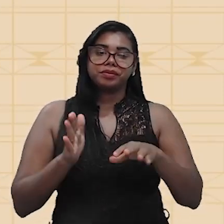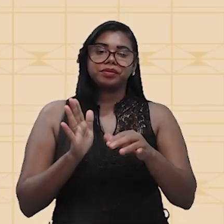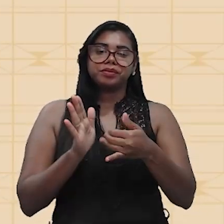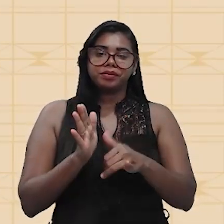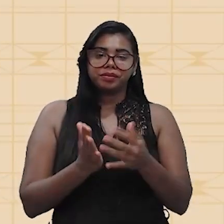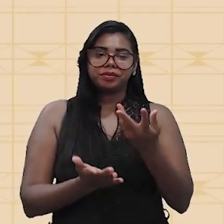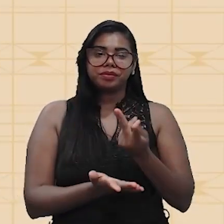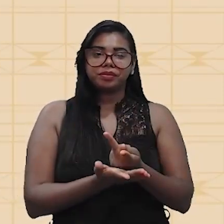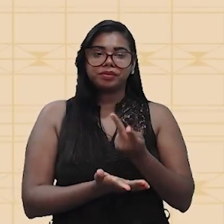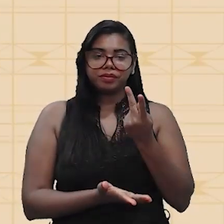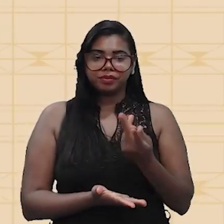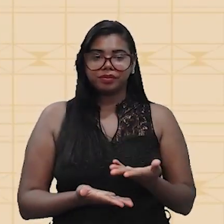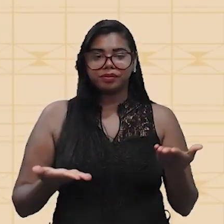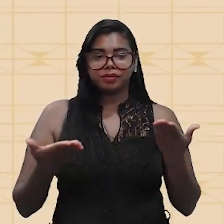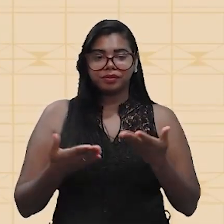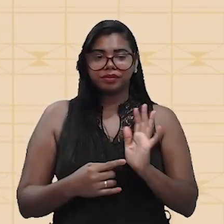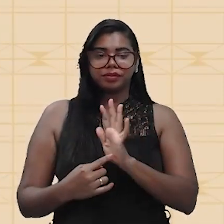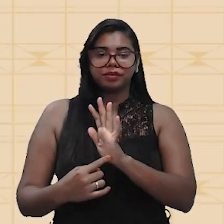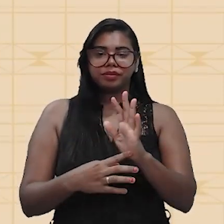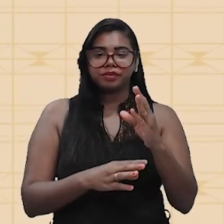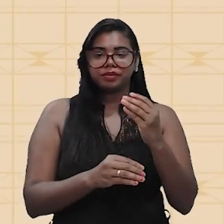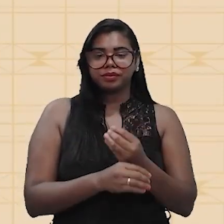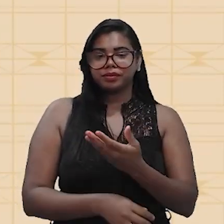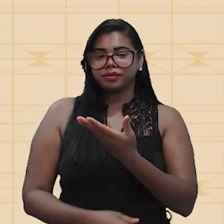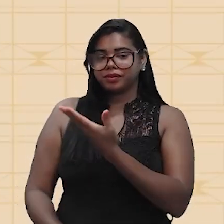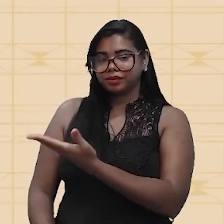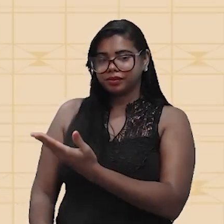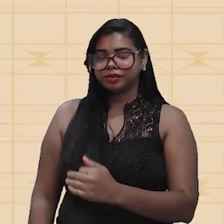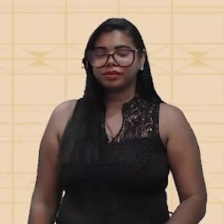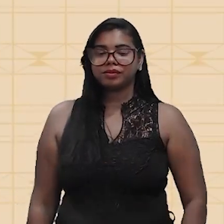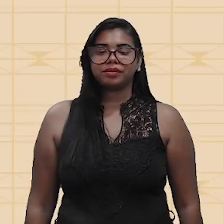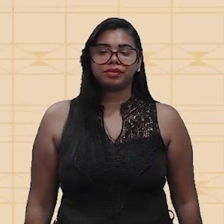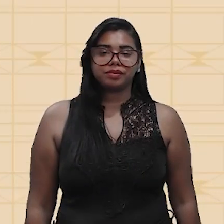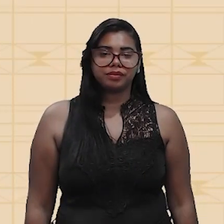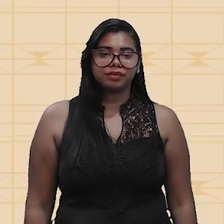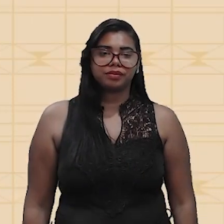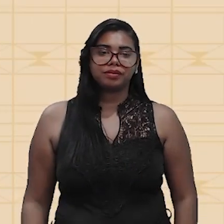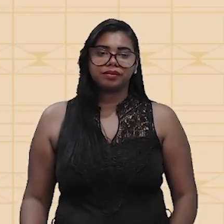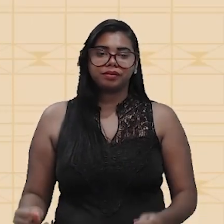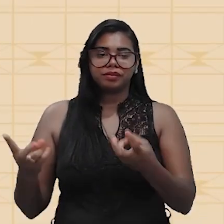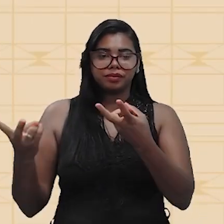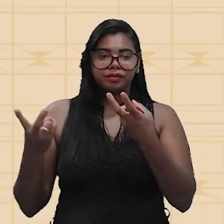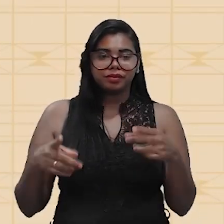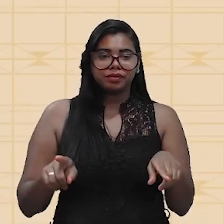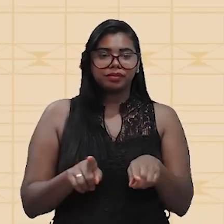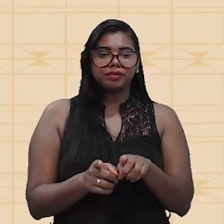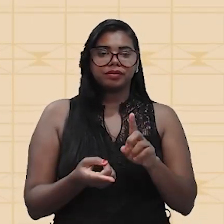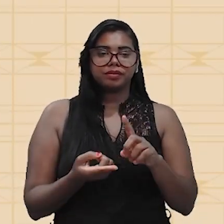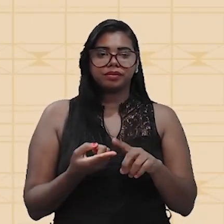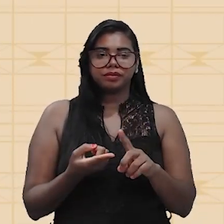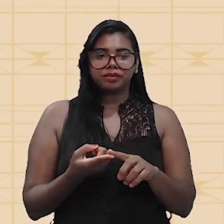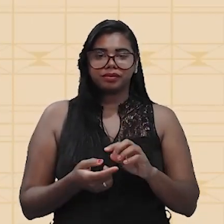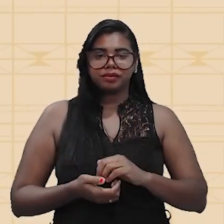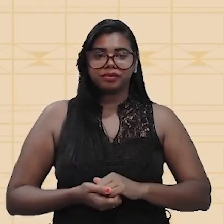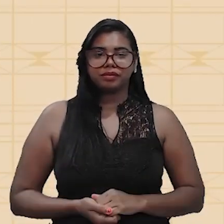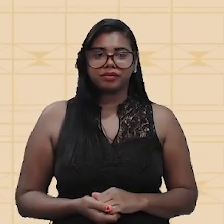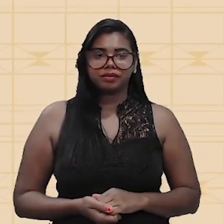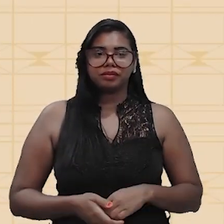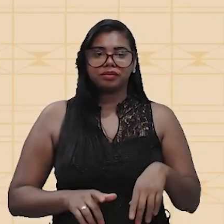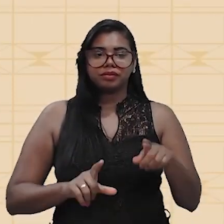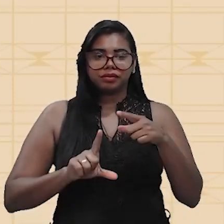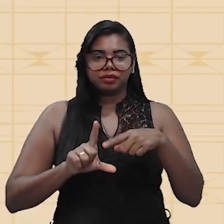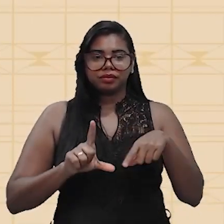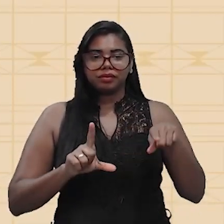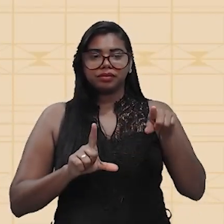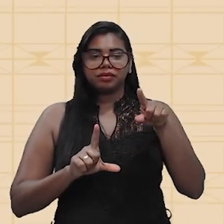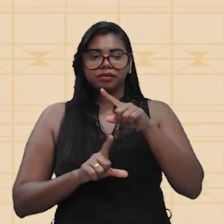fazer a resistência equivalente. Perceba que nesse caso, como a corrente ela volta para 30